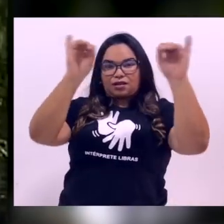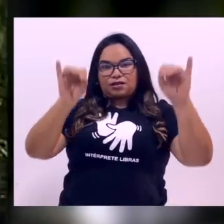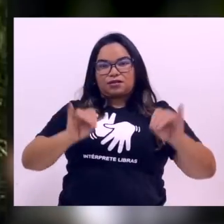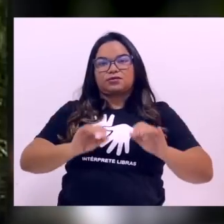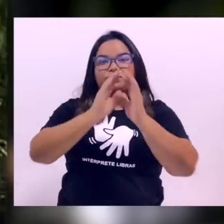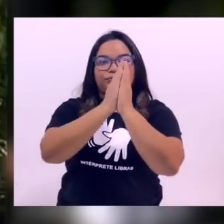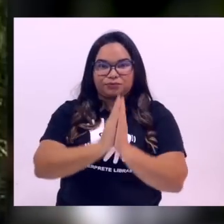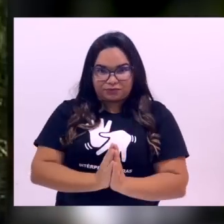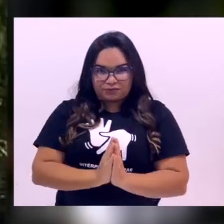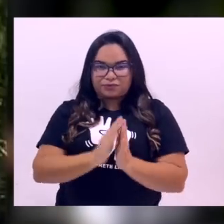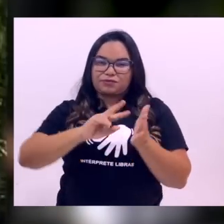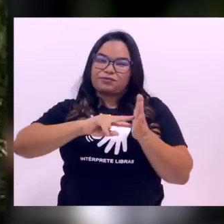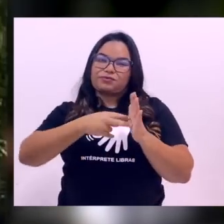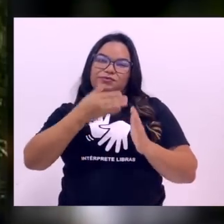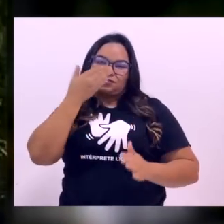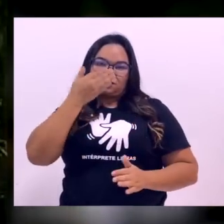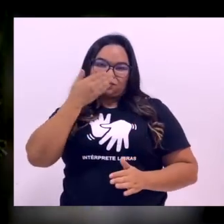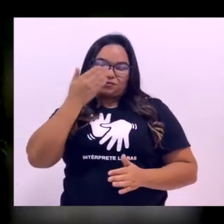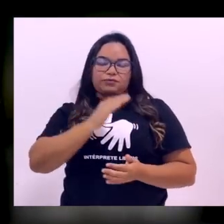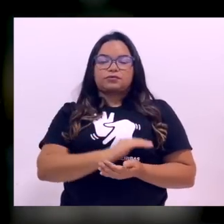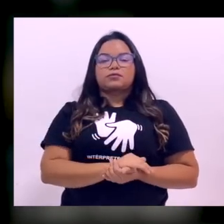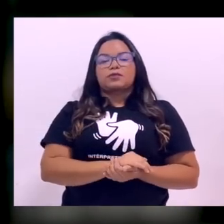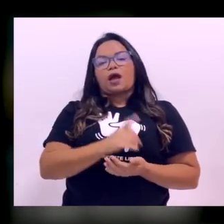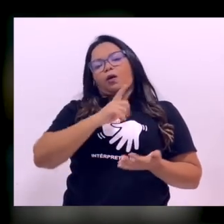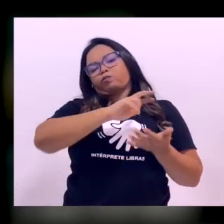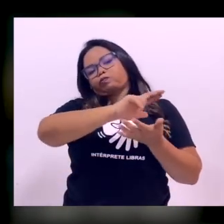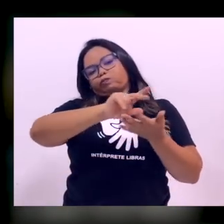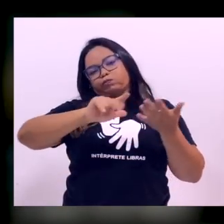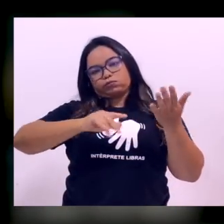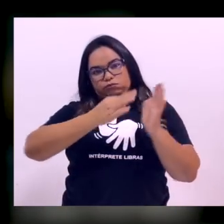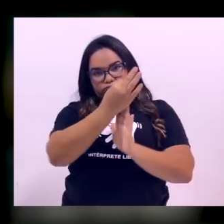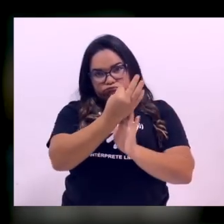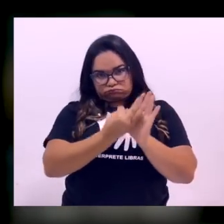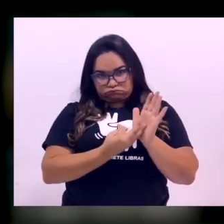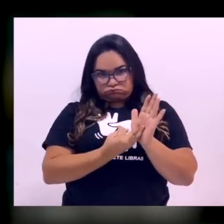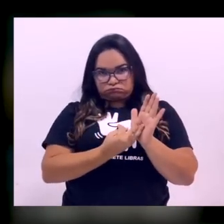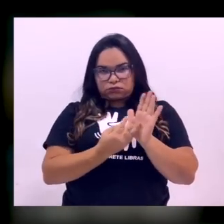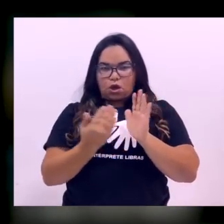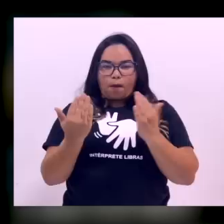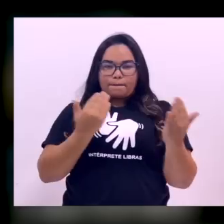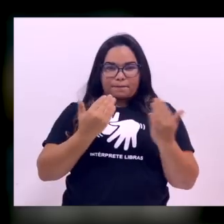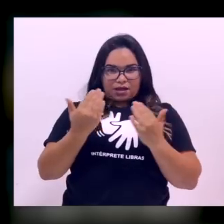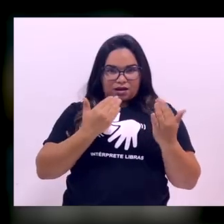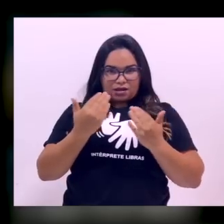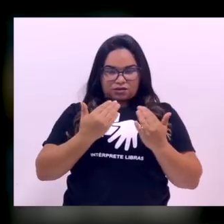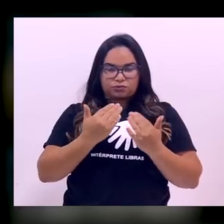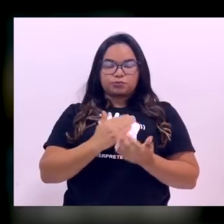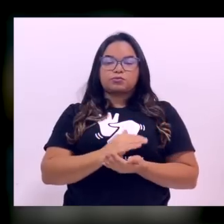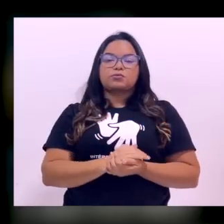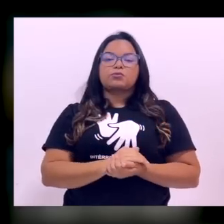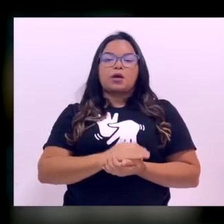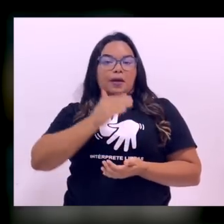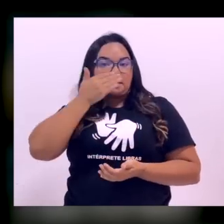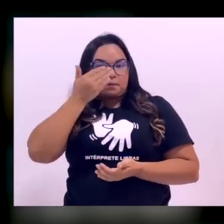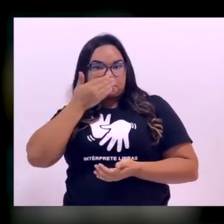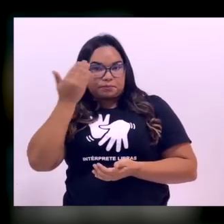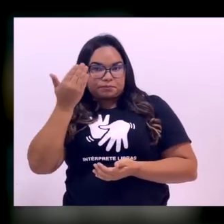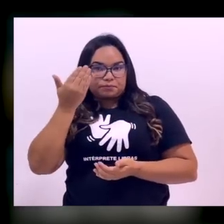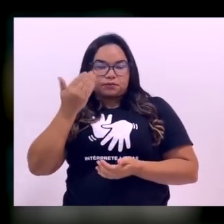a Deus. E há um número de textos listados aqui que mostram que a idolatria é